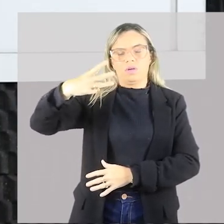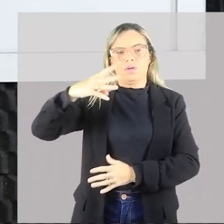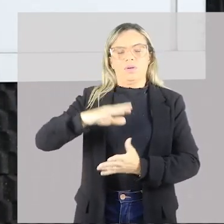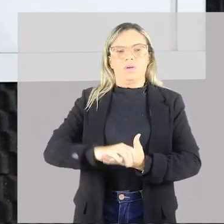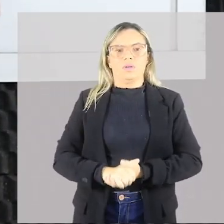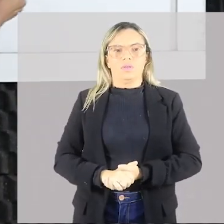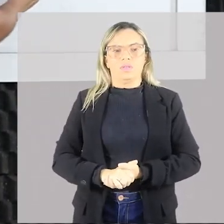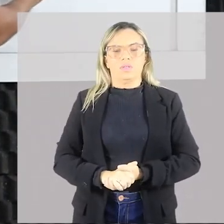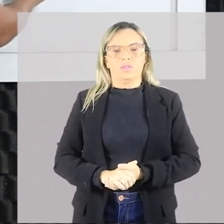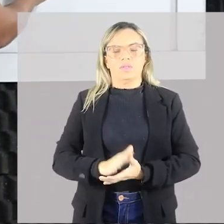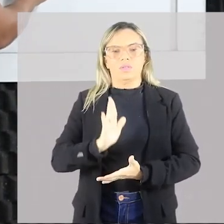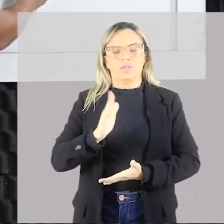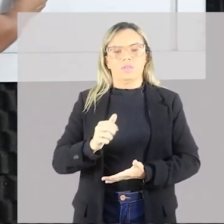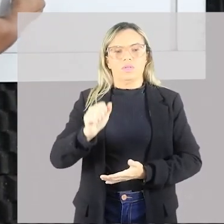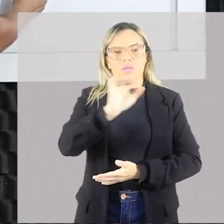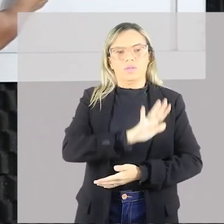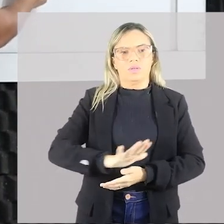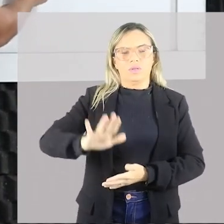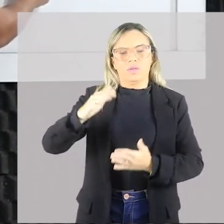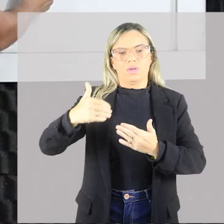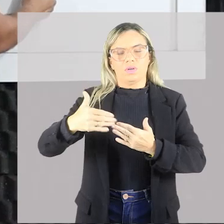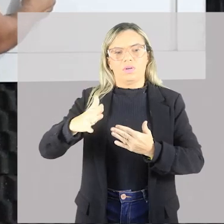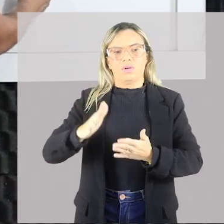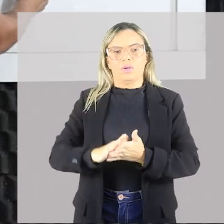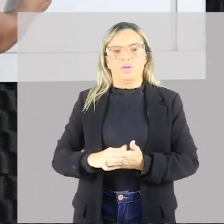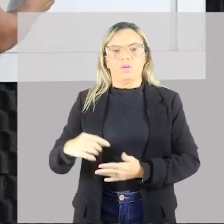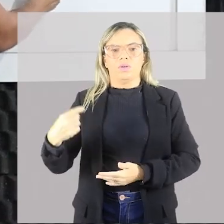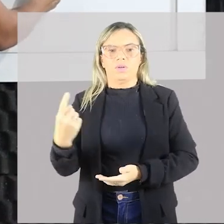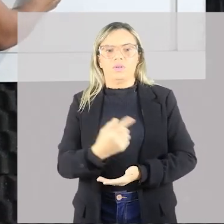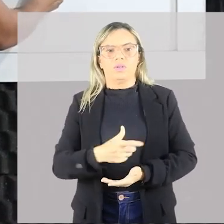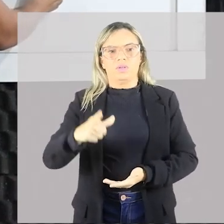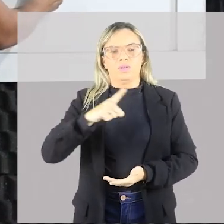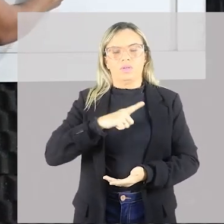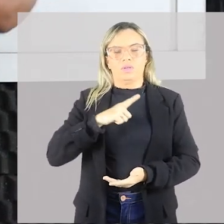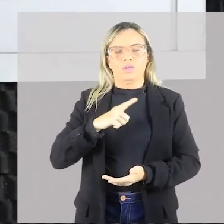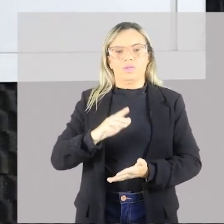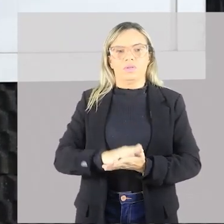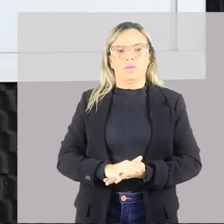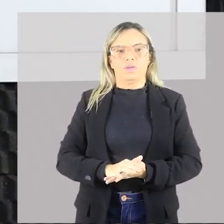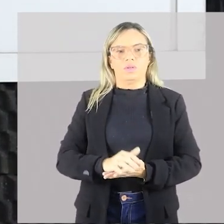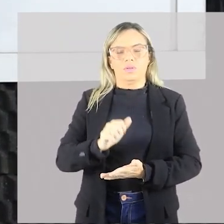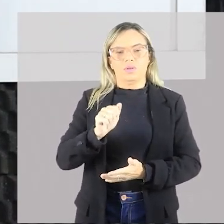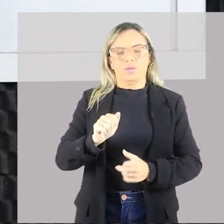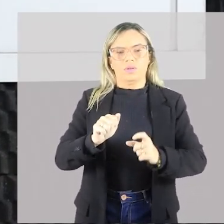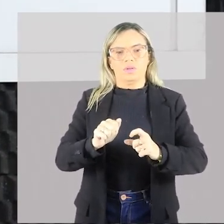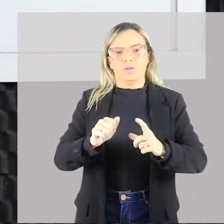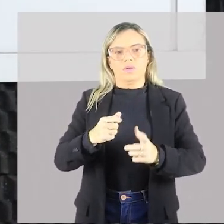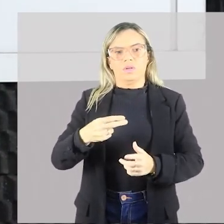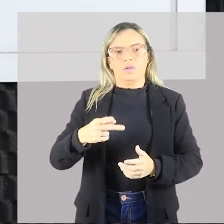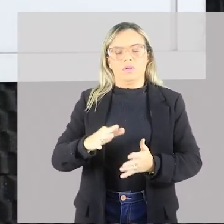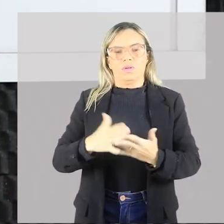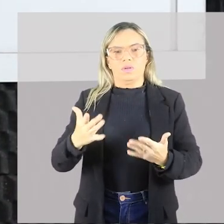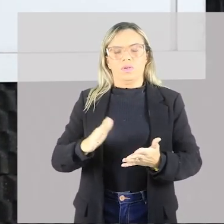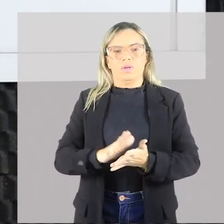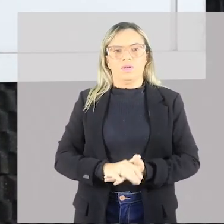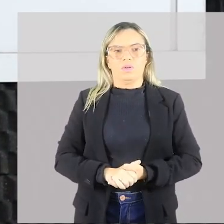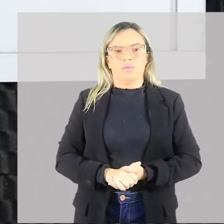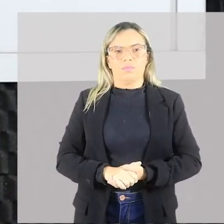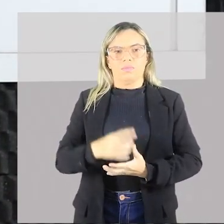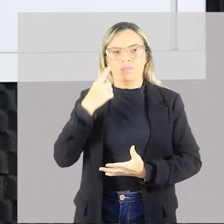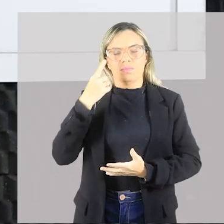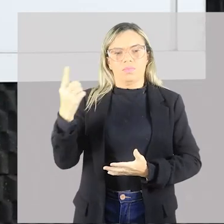a área, ora, você percebe que nós temos o quê? Nós temos 6 quadrados de lado